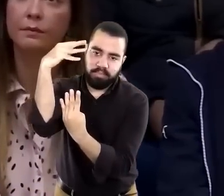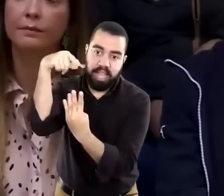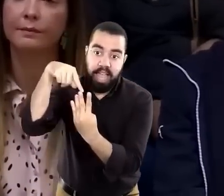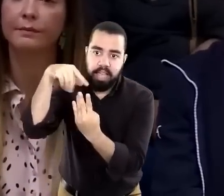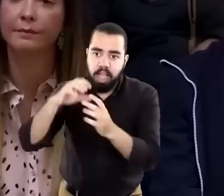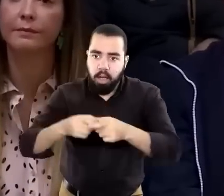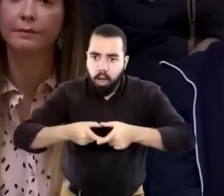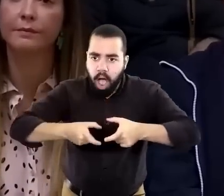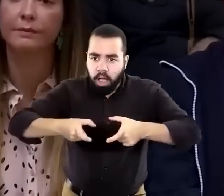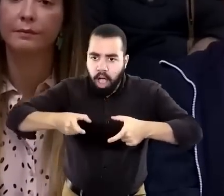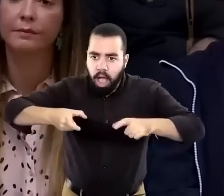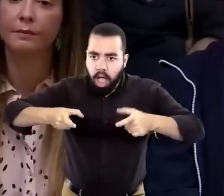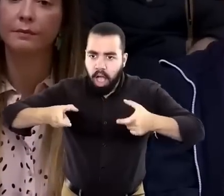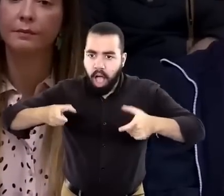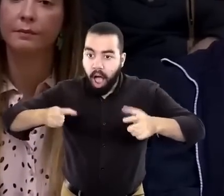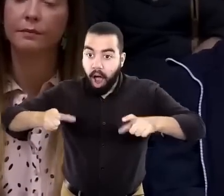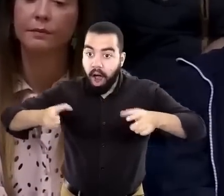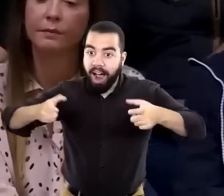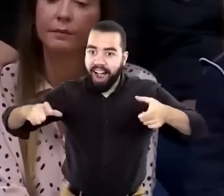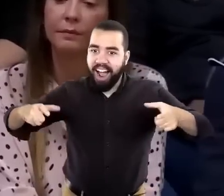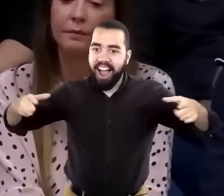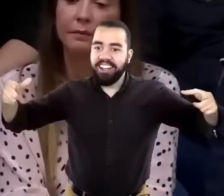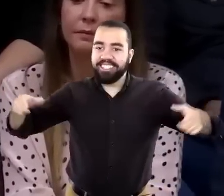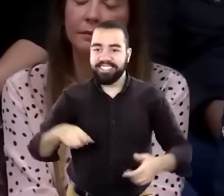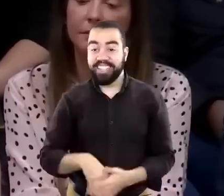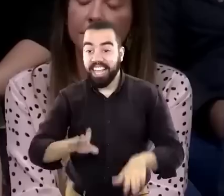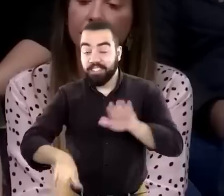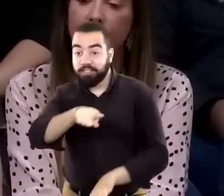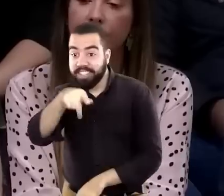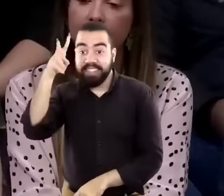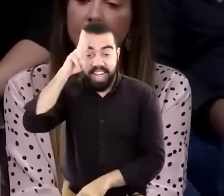árvore. Talvez alguns irmãos aqui se lembrem da